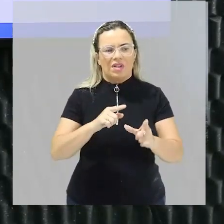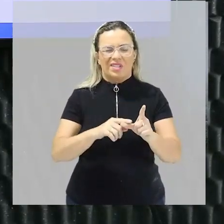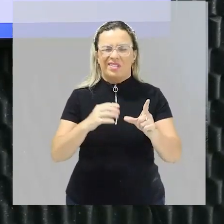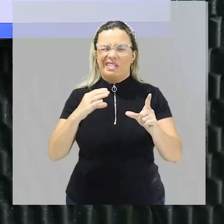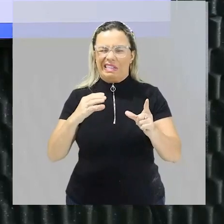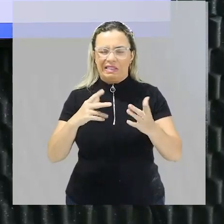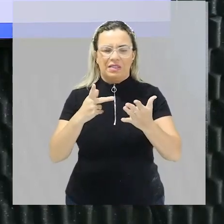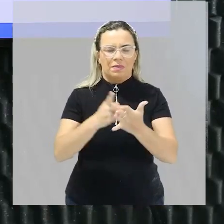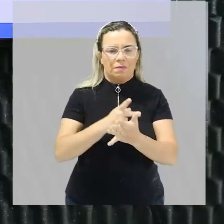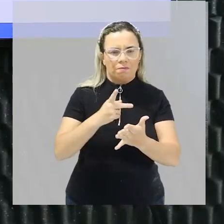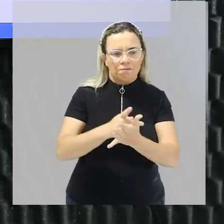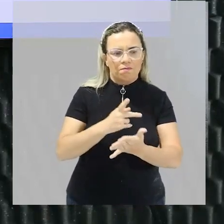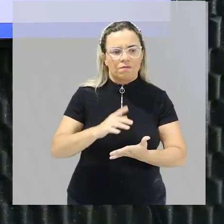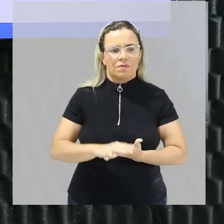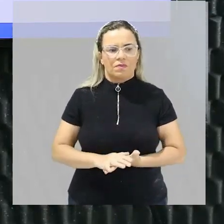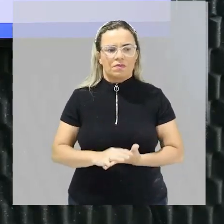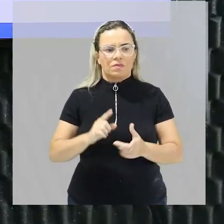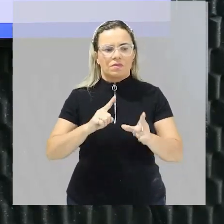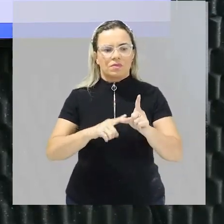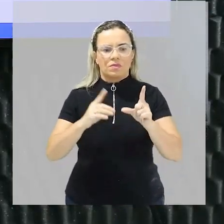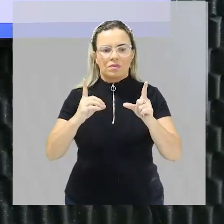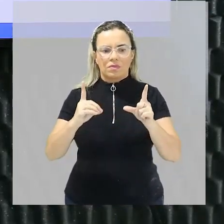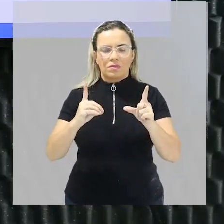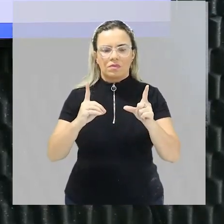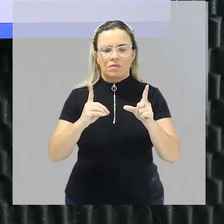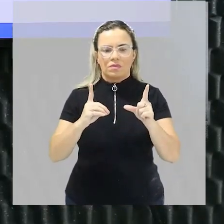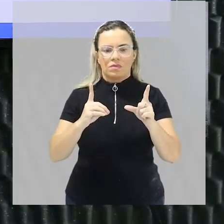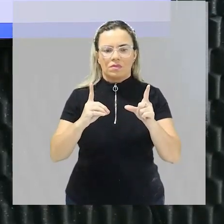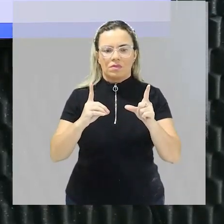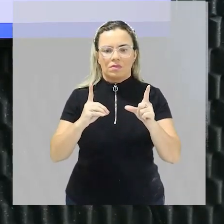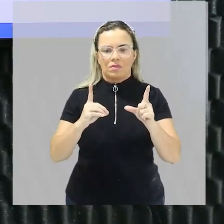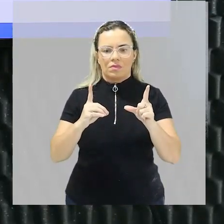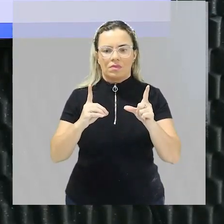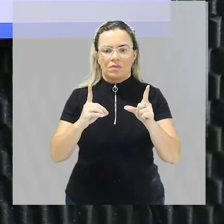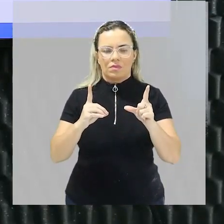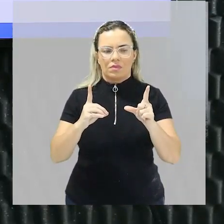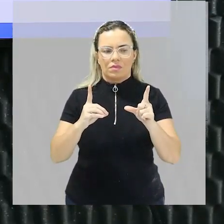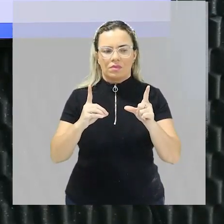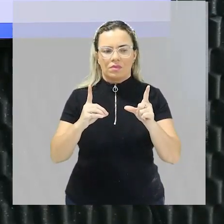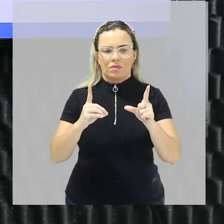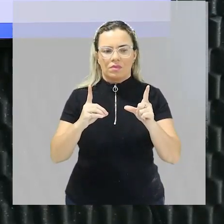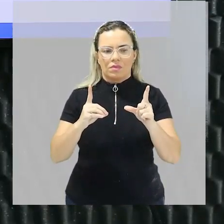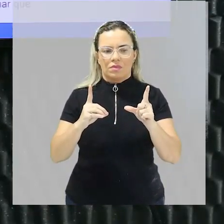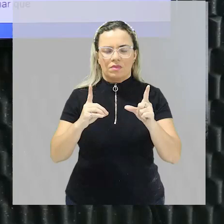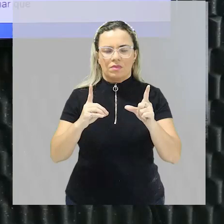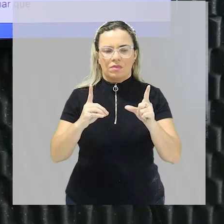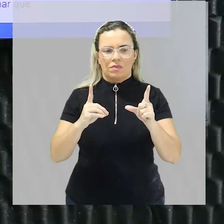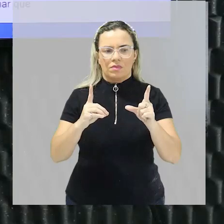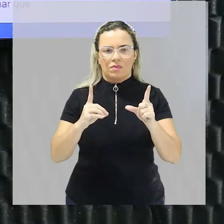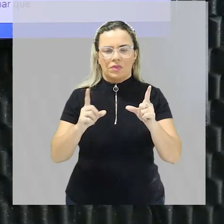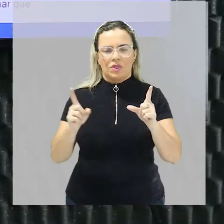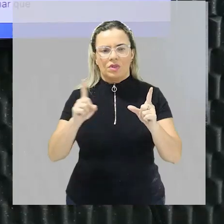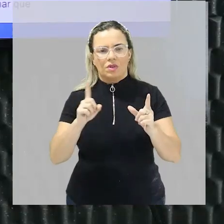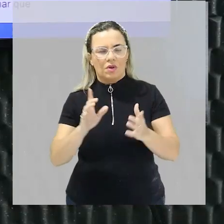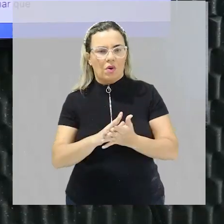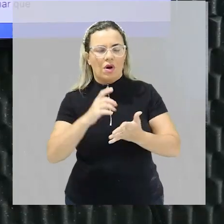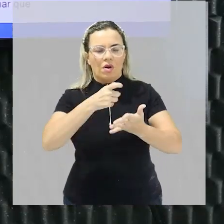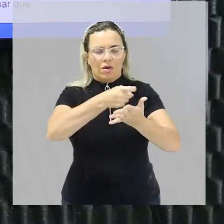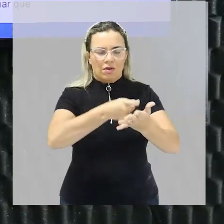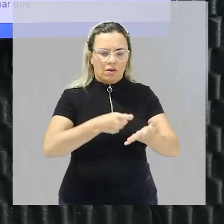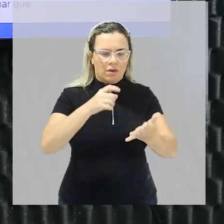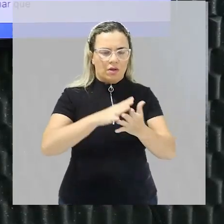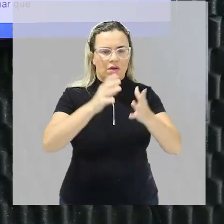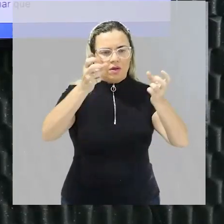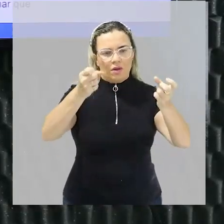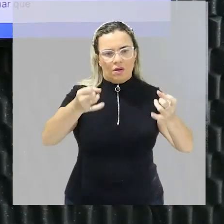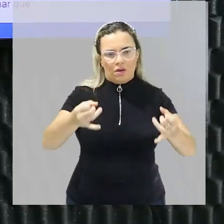bastante. O discutir sobre o gosto é a condição suficiente para o entendimento entre as subjetividades. Não, não é isso que o texto está dizendo. Ele só está